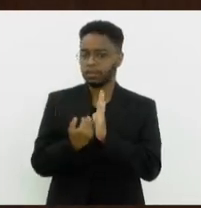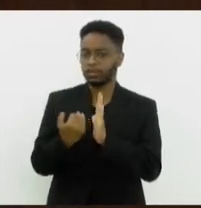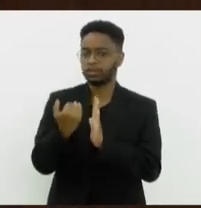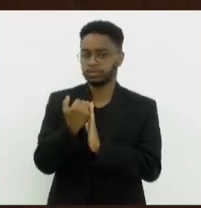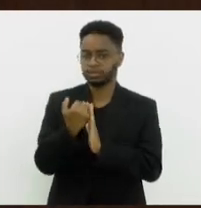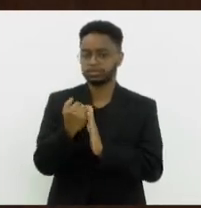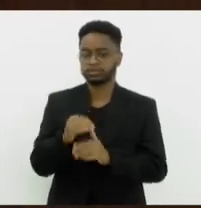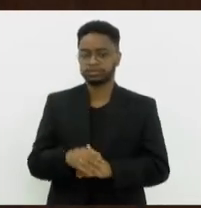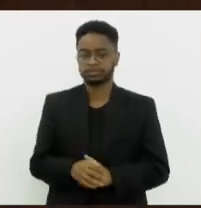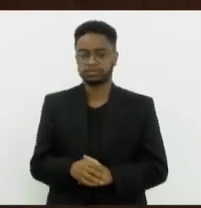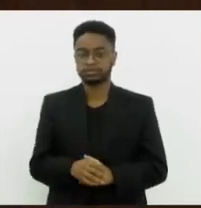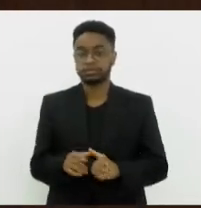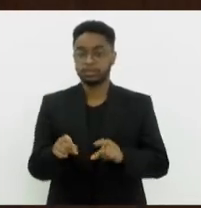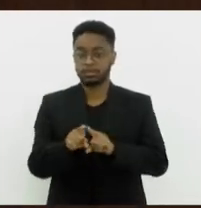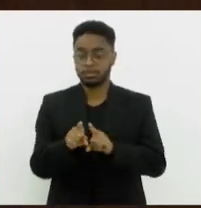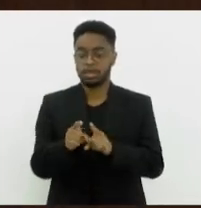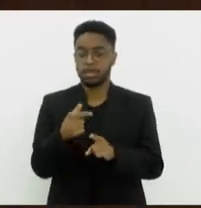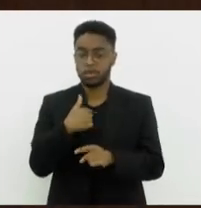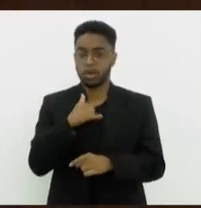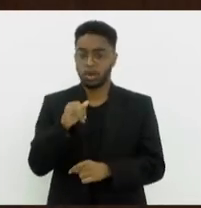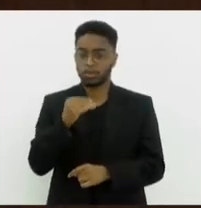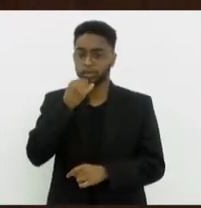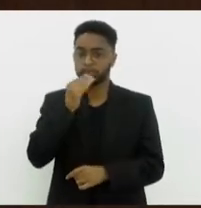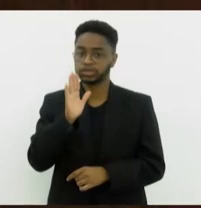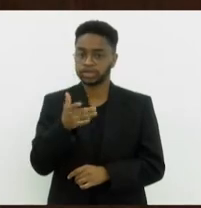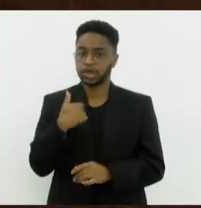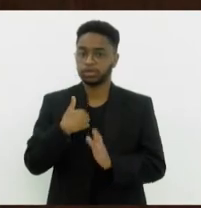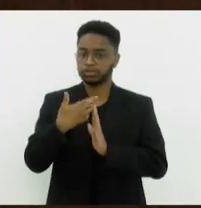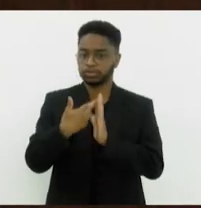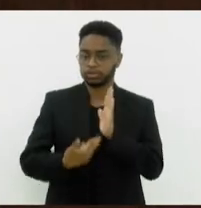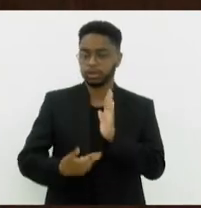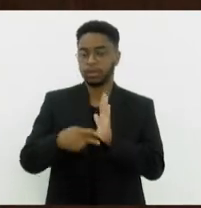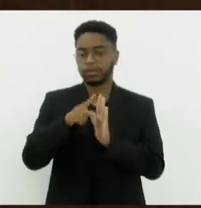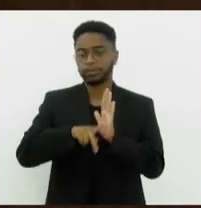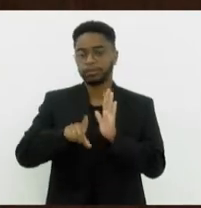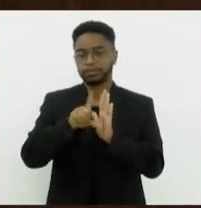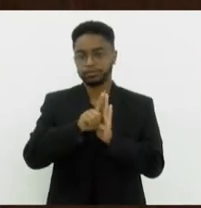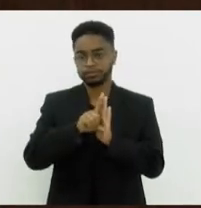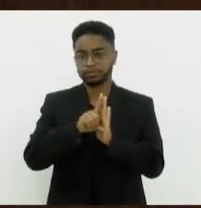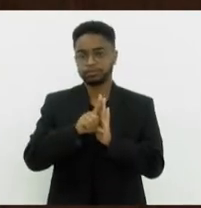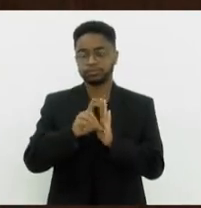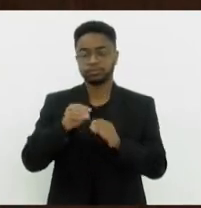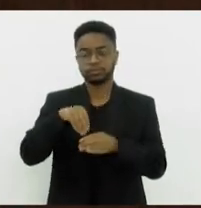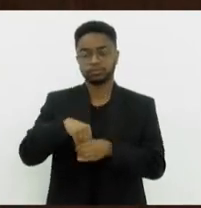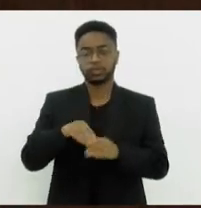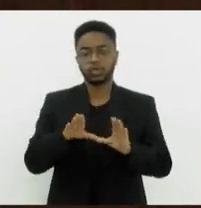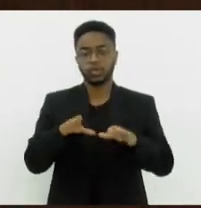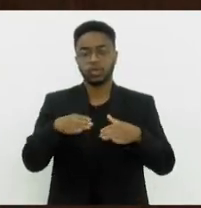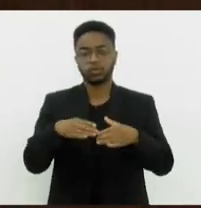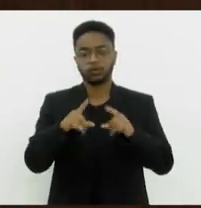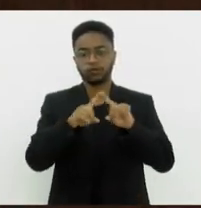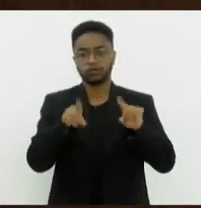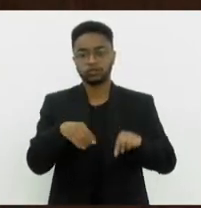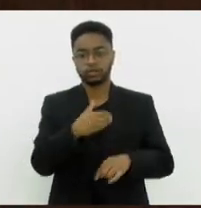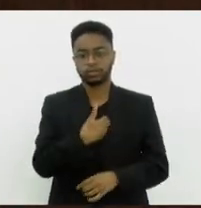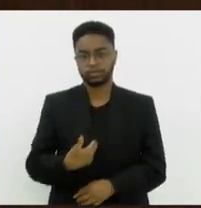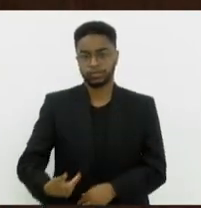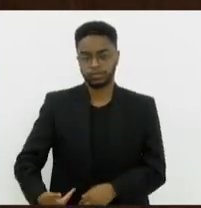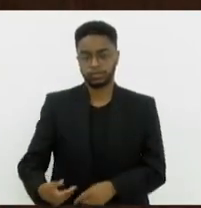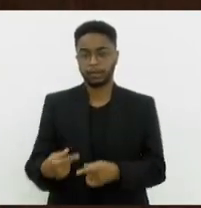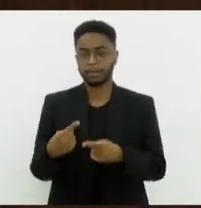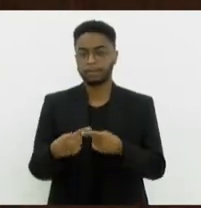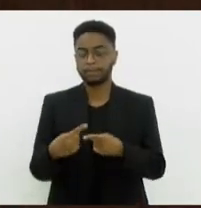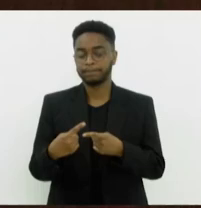relevância. Tive a oportunidade de ser relatora desse projeto na Comissão de Servidores Públicos,